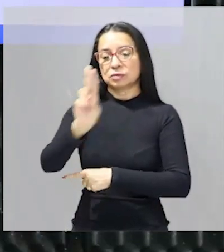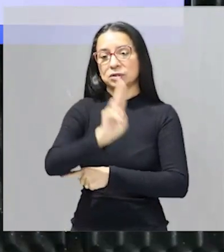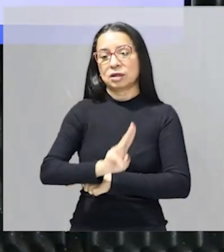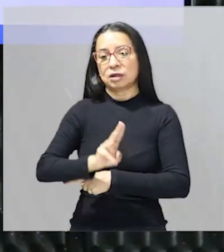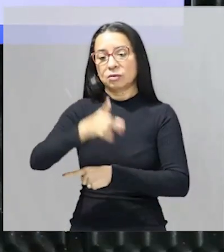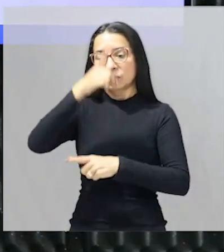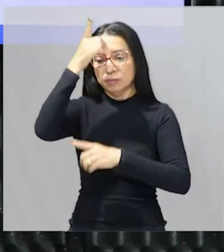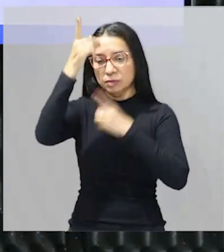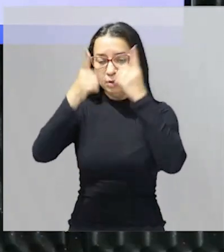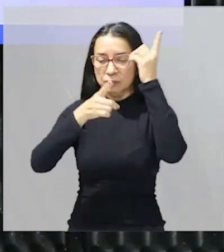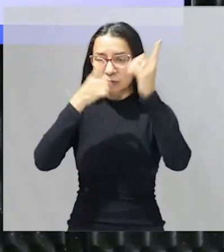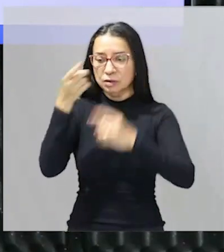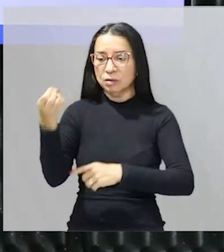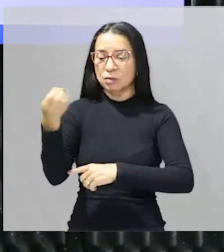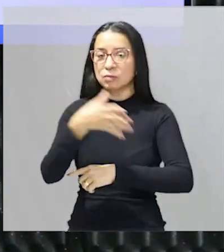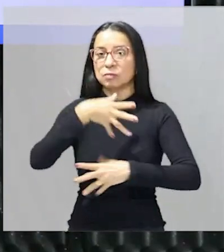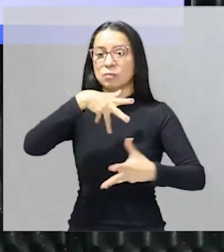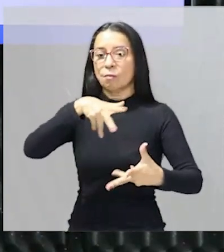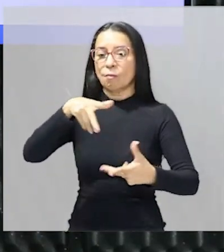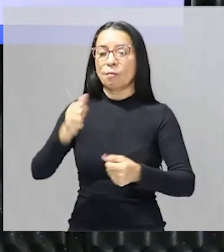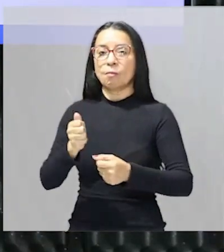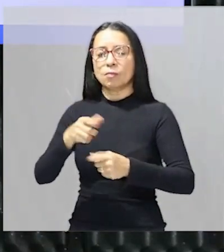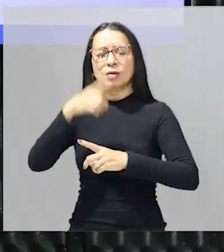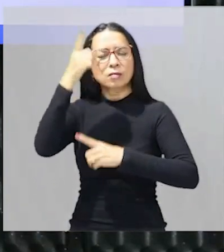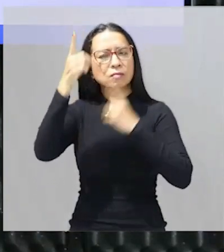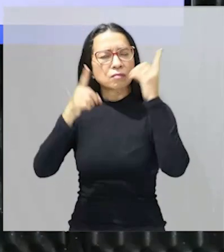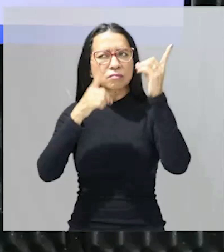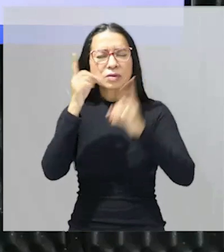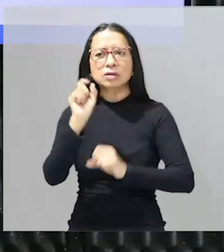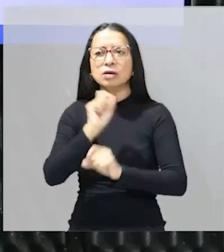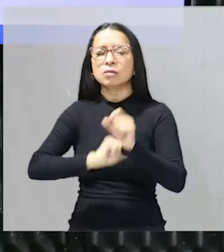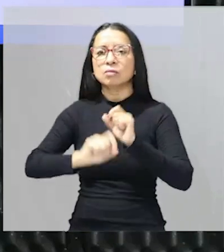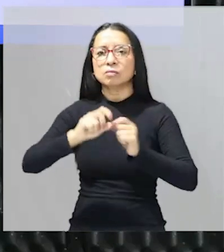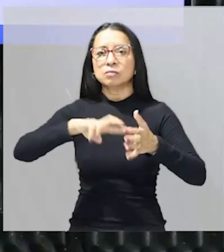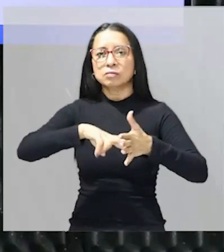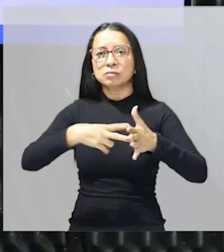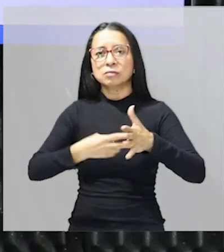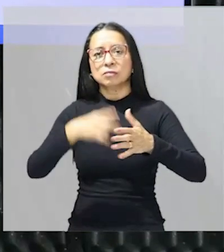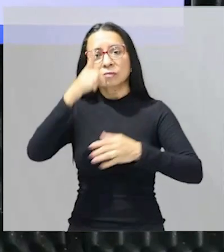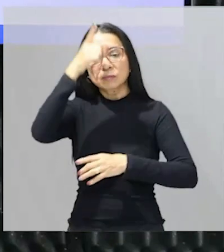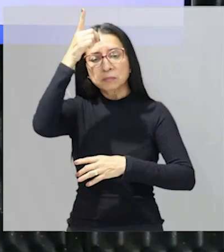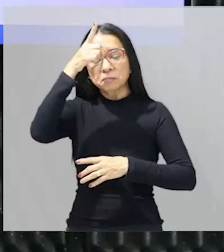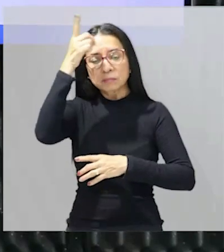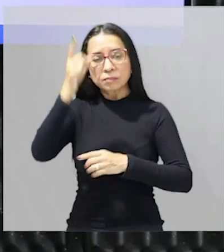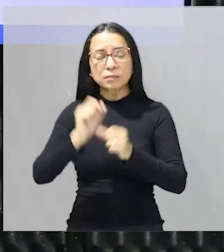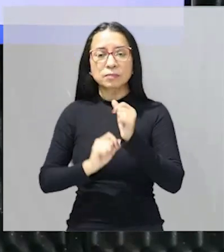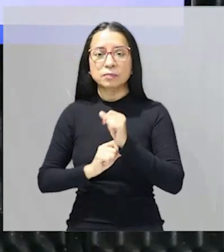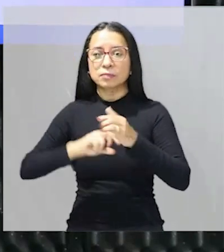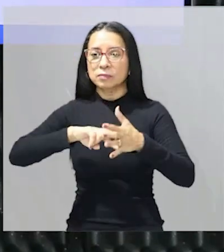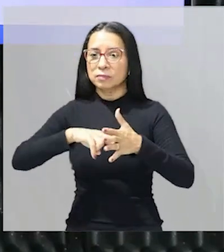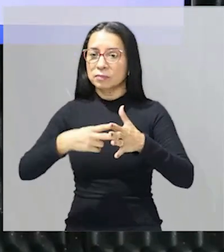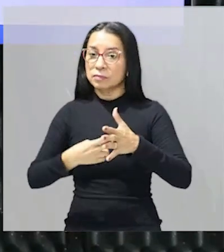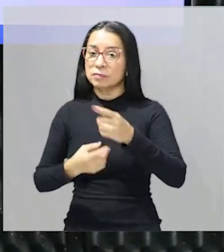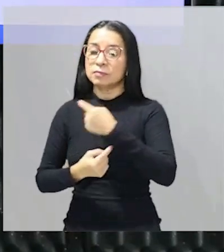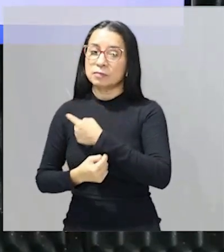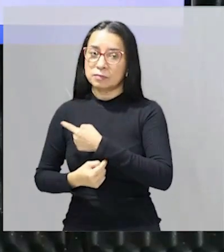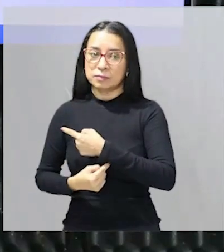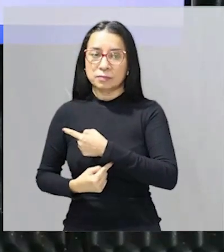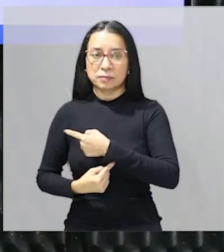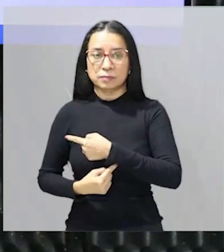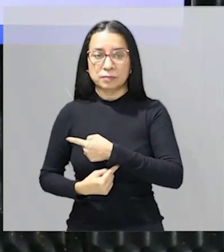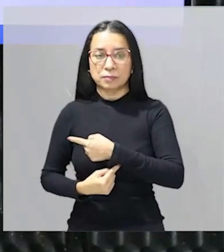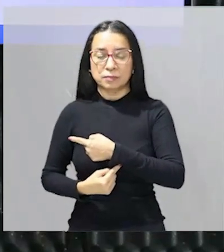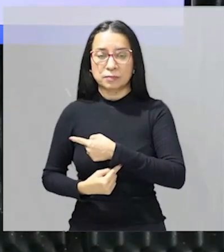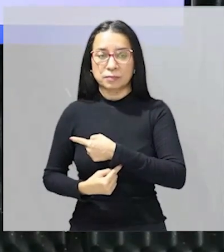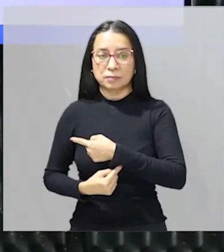inventar esse Novo Mundo. Inventar. Mas o que significa essa invenção? Significa que os conhecimentos